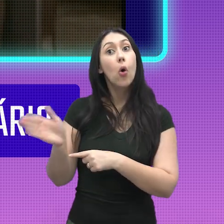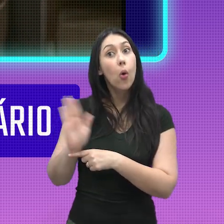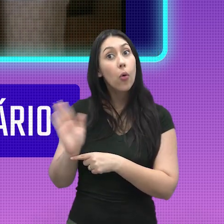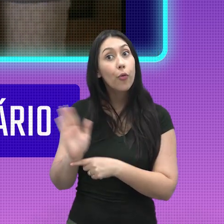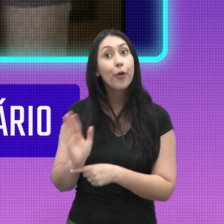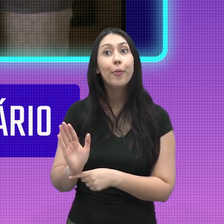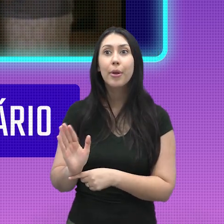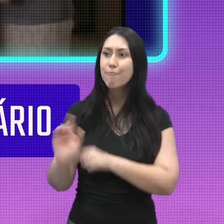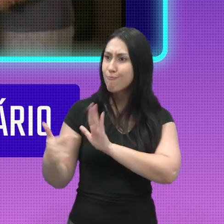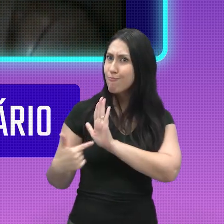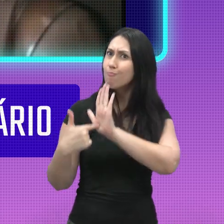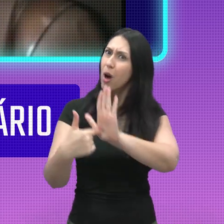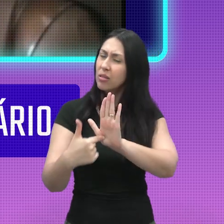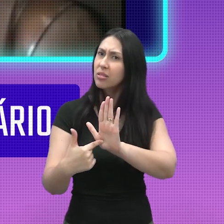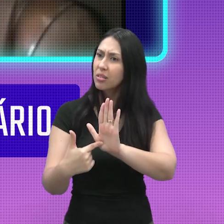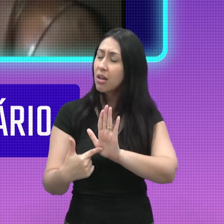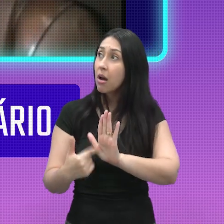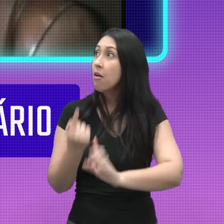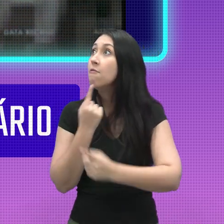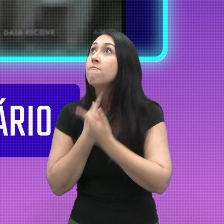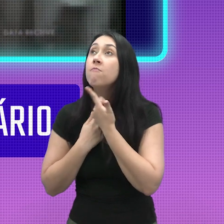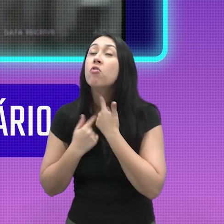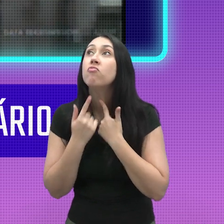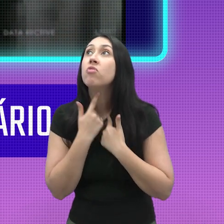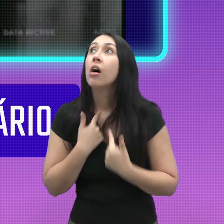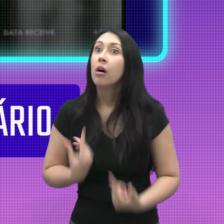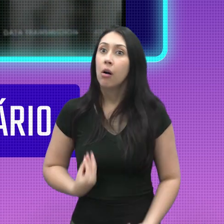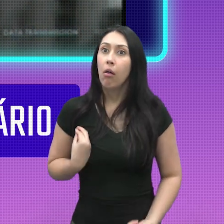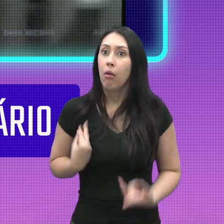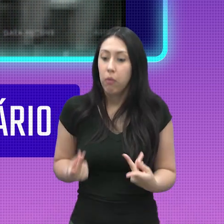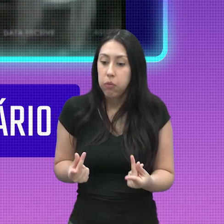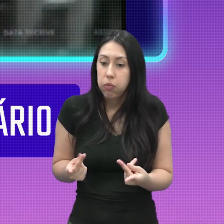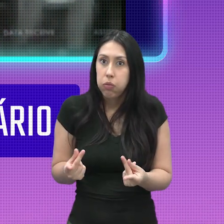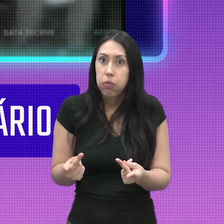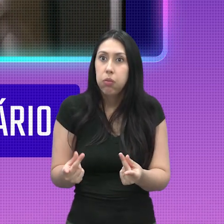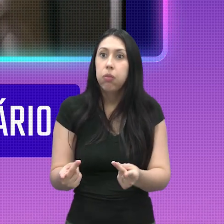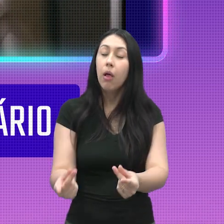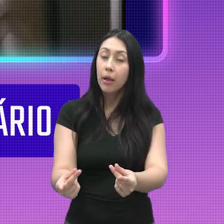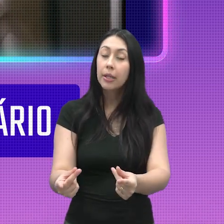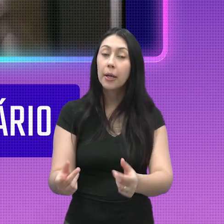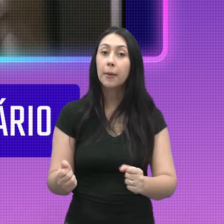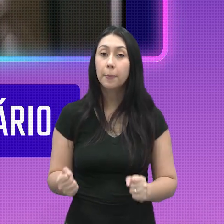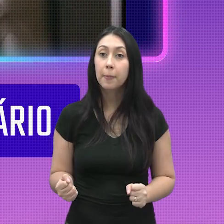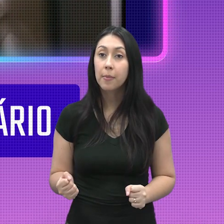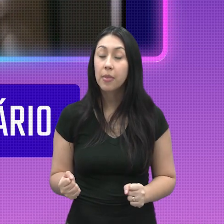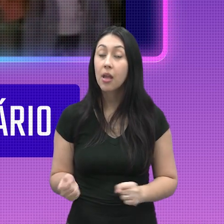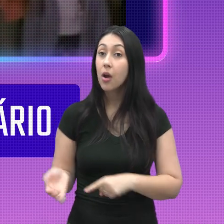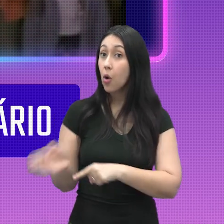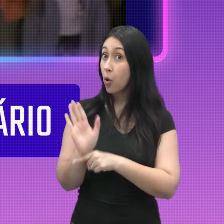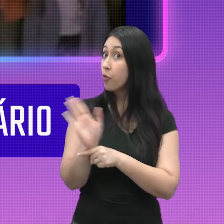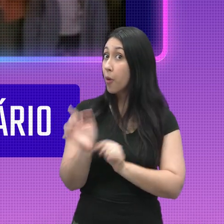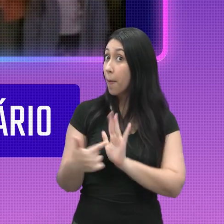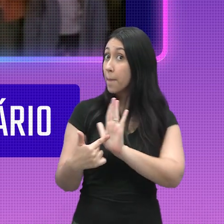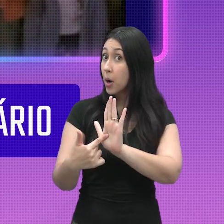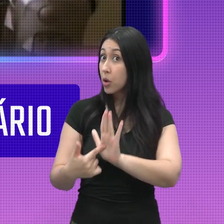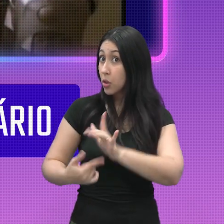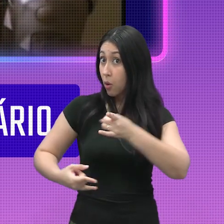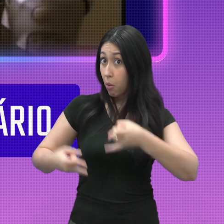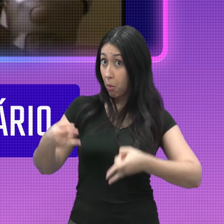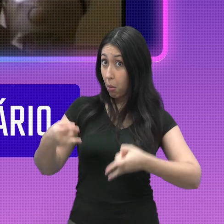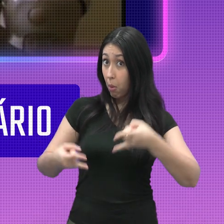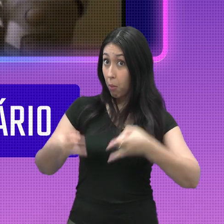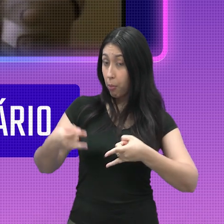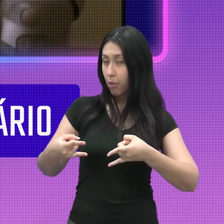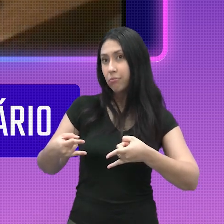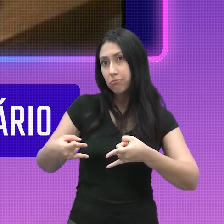crítica a essa vontade de ser eterno, né? De ser imortal. O filme mostra um robô